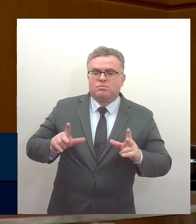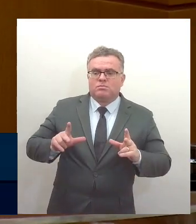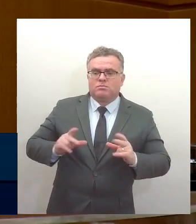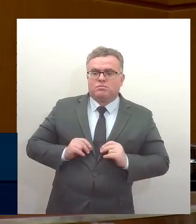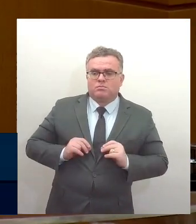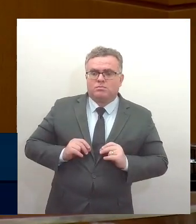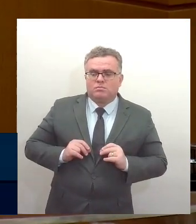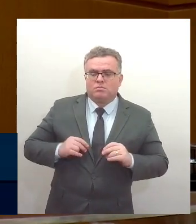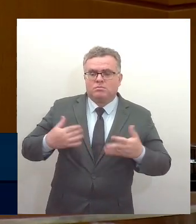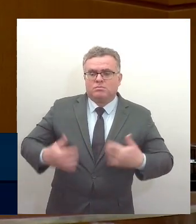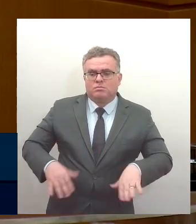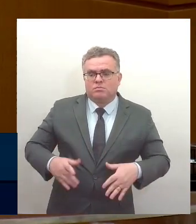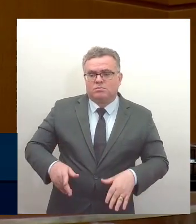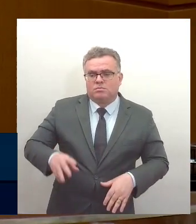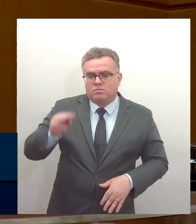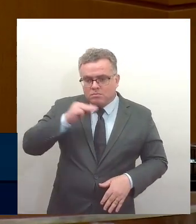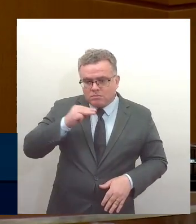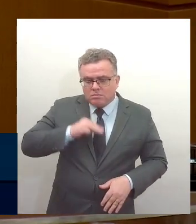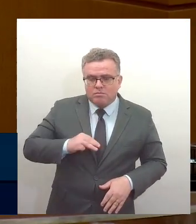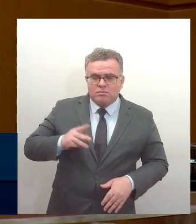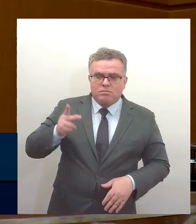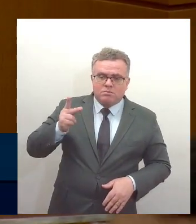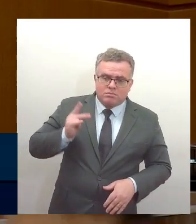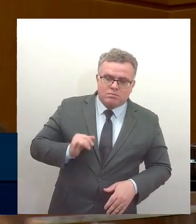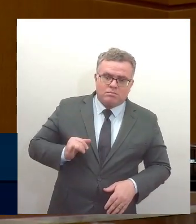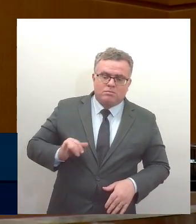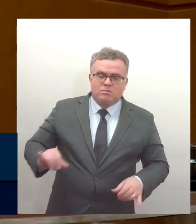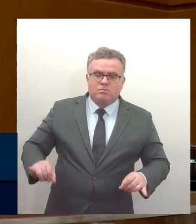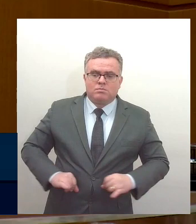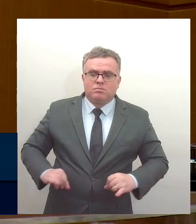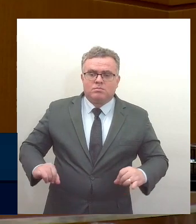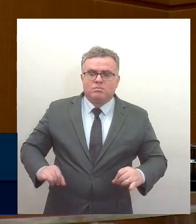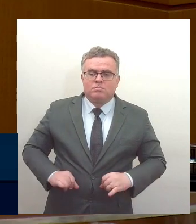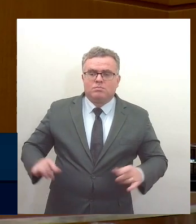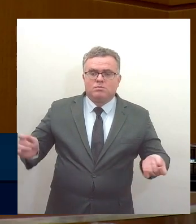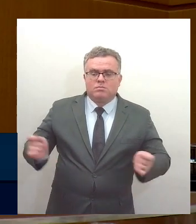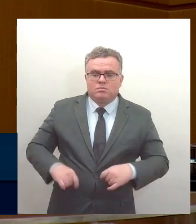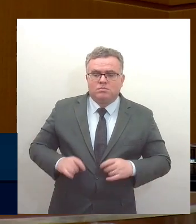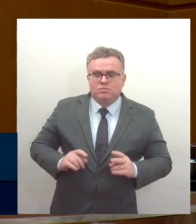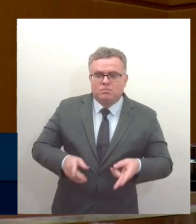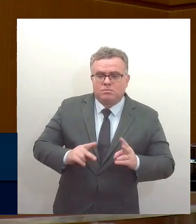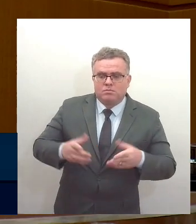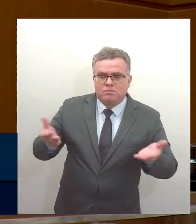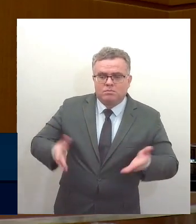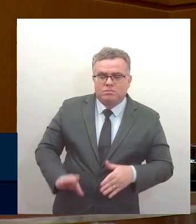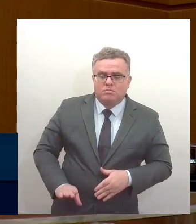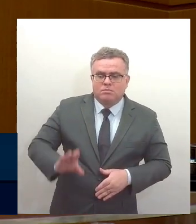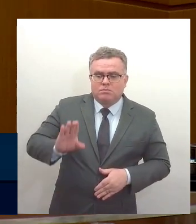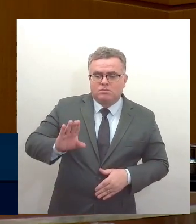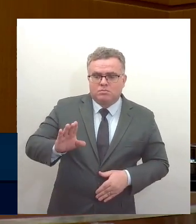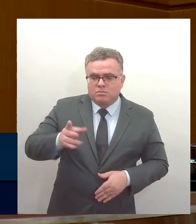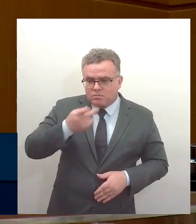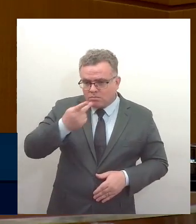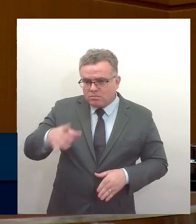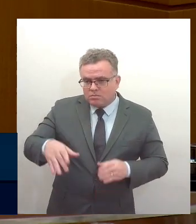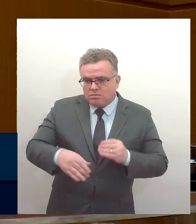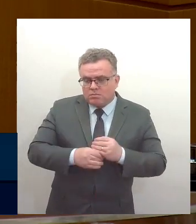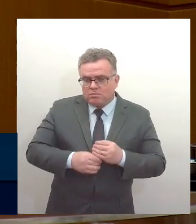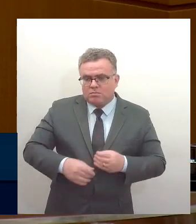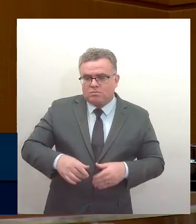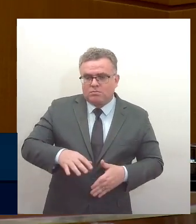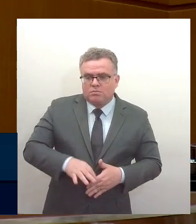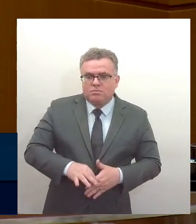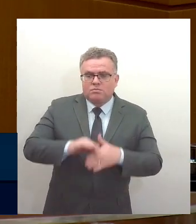para lidar com os seus filhos. Quero passar a palavra aqui ao nosso líder, o excelentíssimo deputado